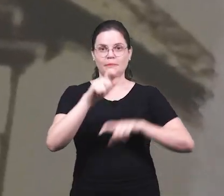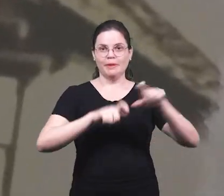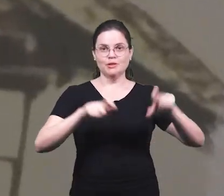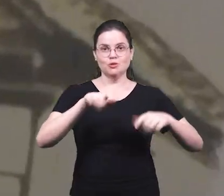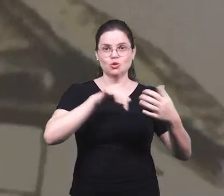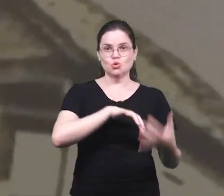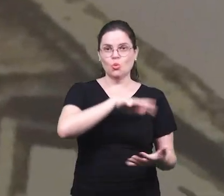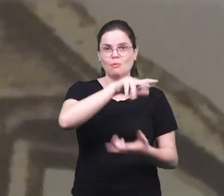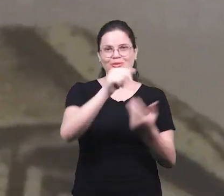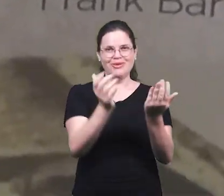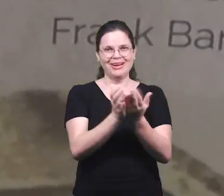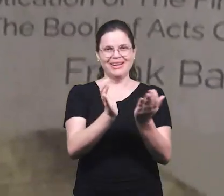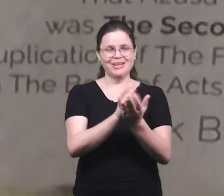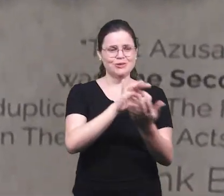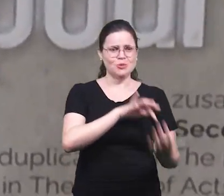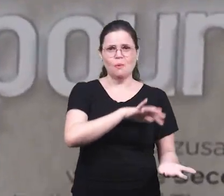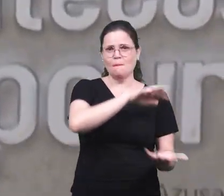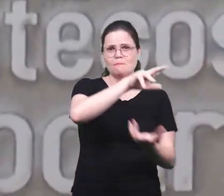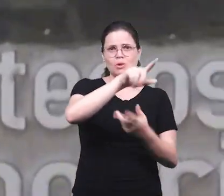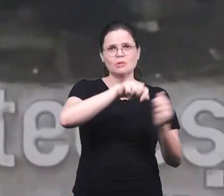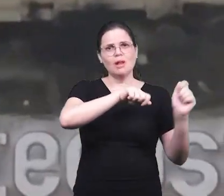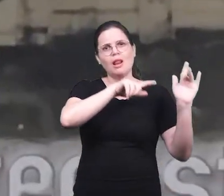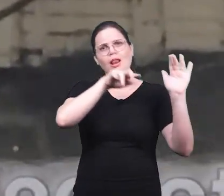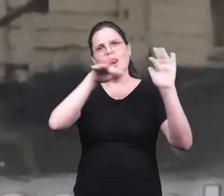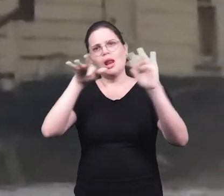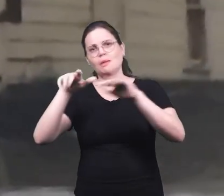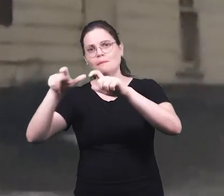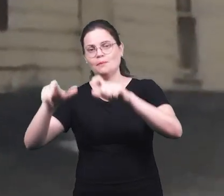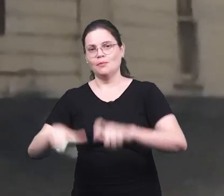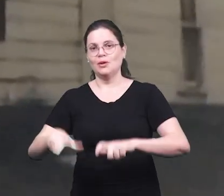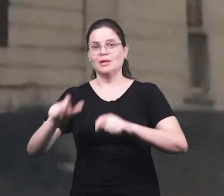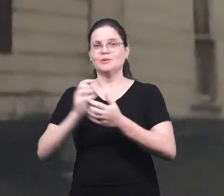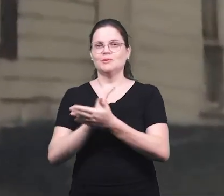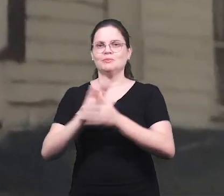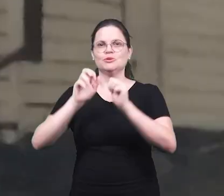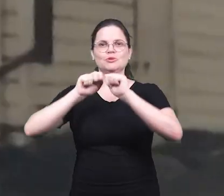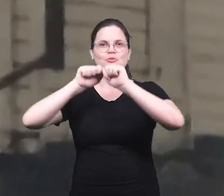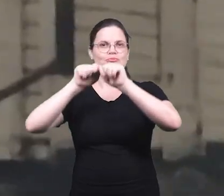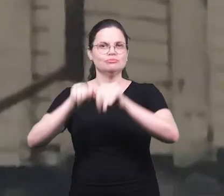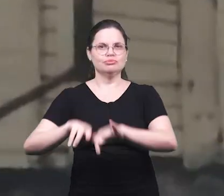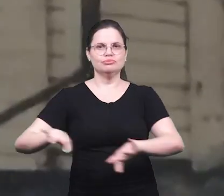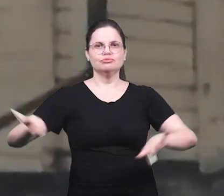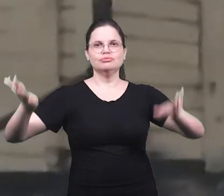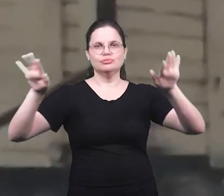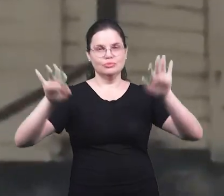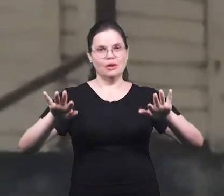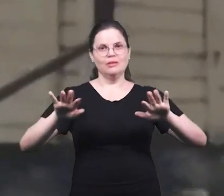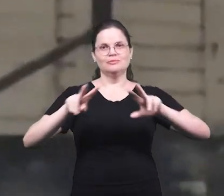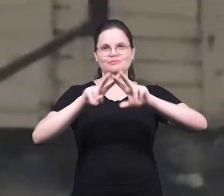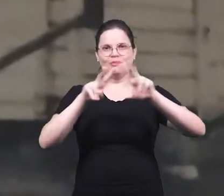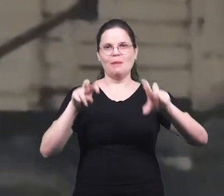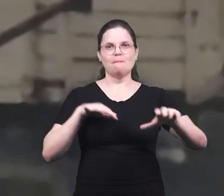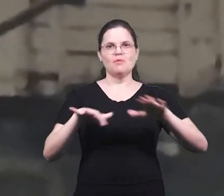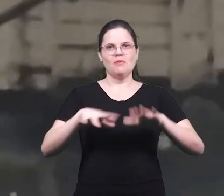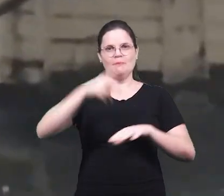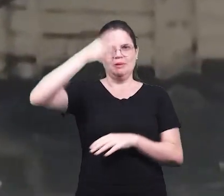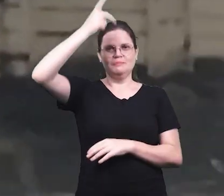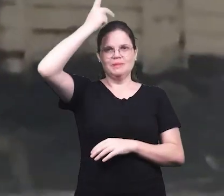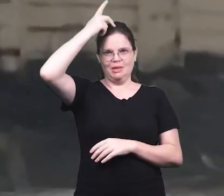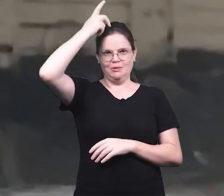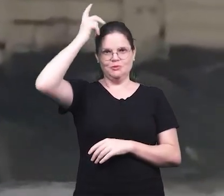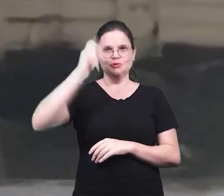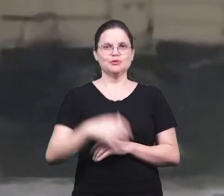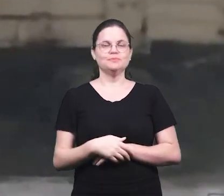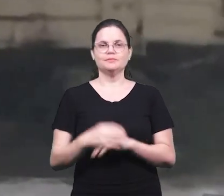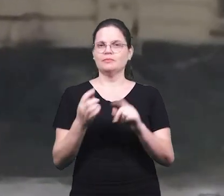cristãos do mundo todo, e com isso se espalhou, né, esse movimento pentecostal. Nós queremos aqui fazer